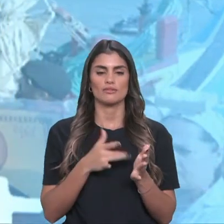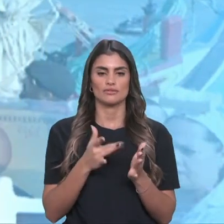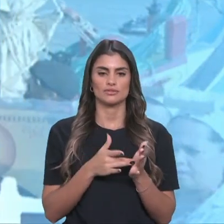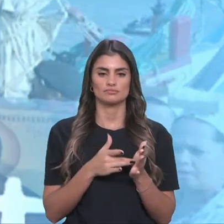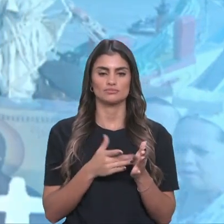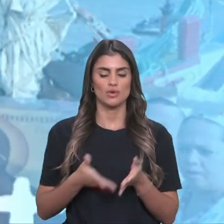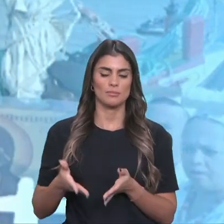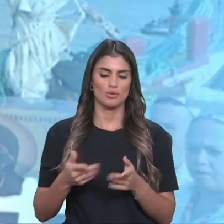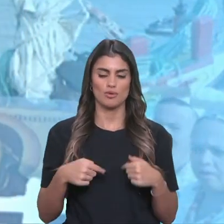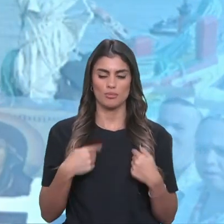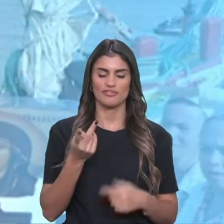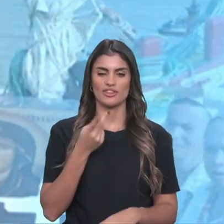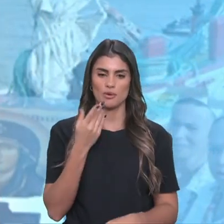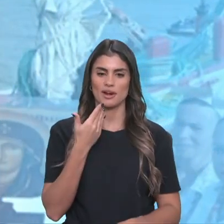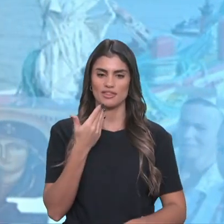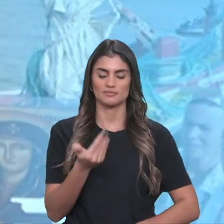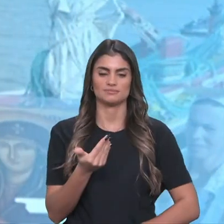pessoal de vida. Obrigado por